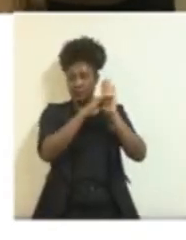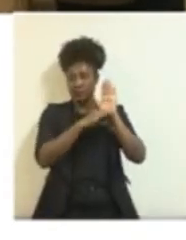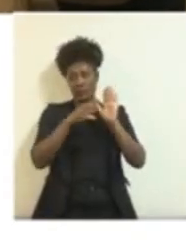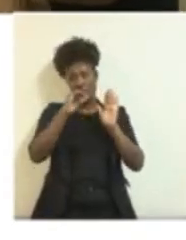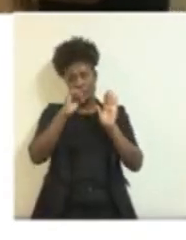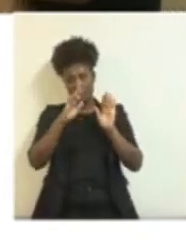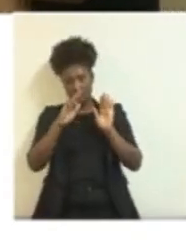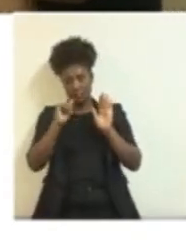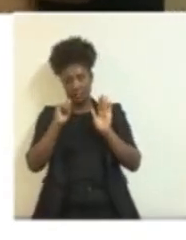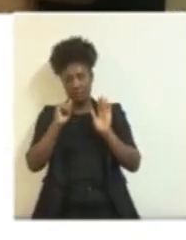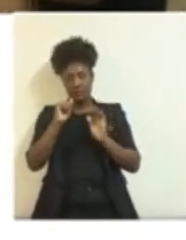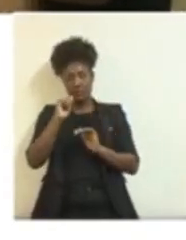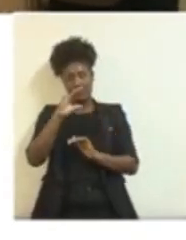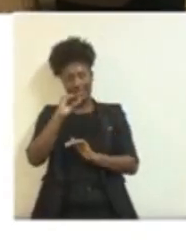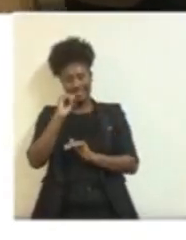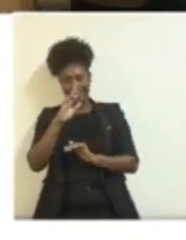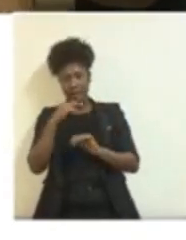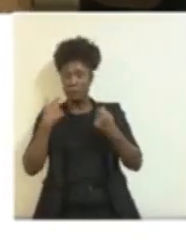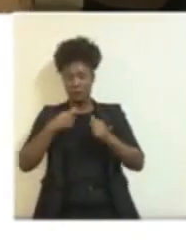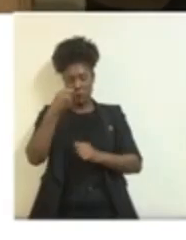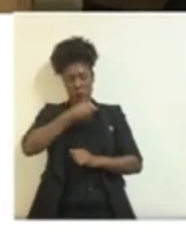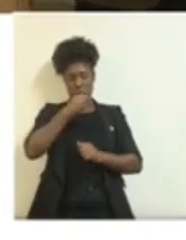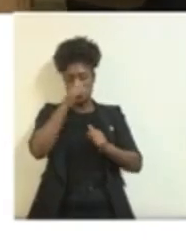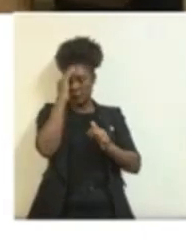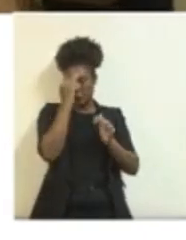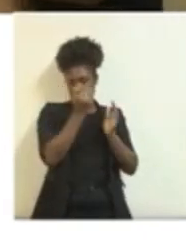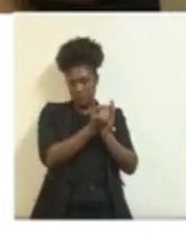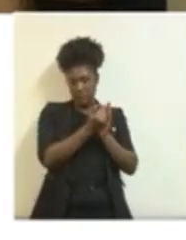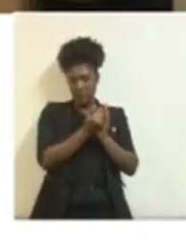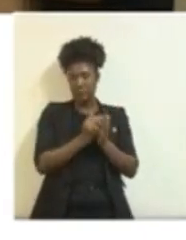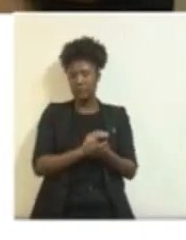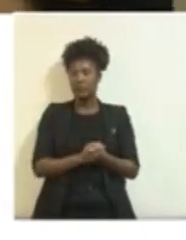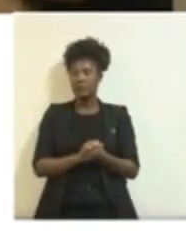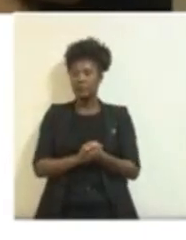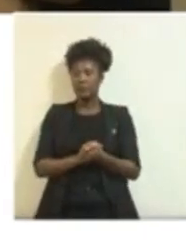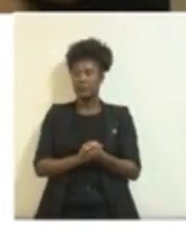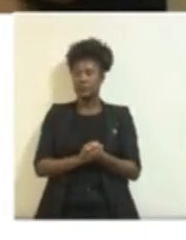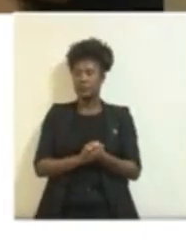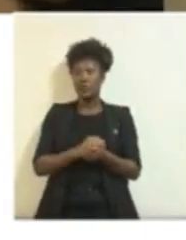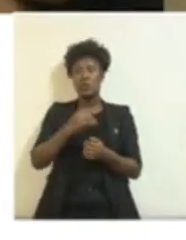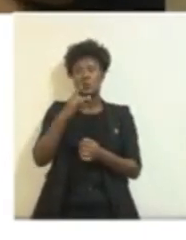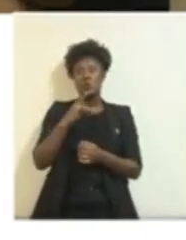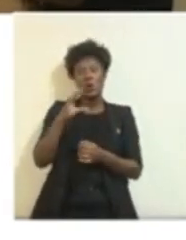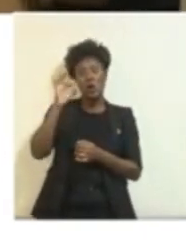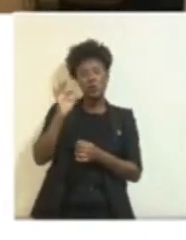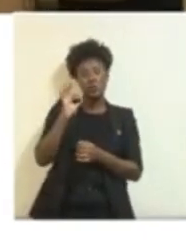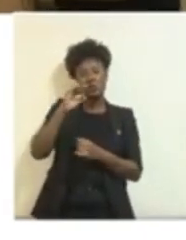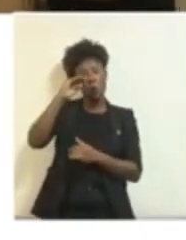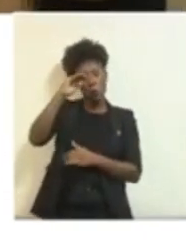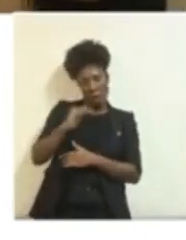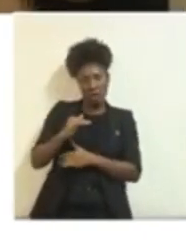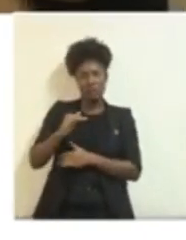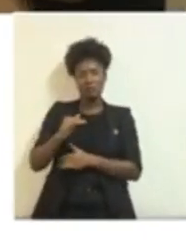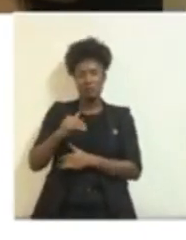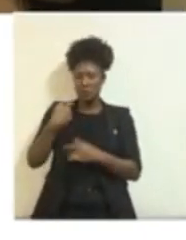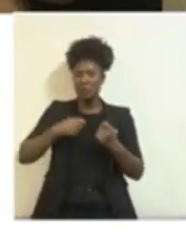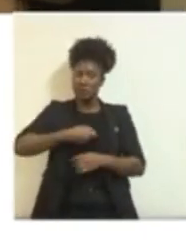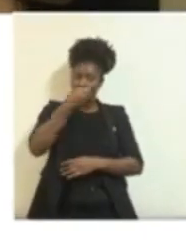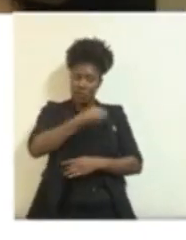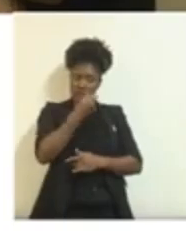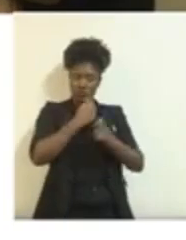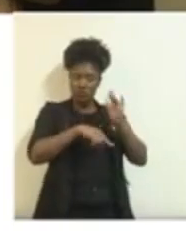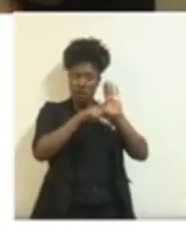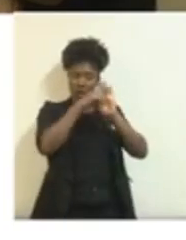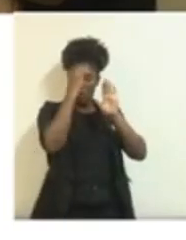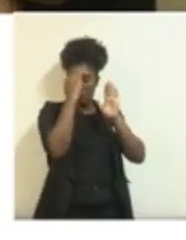Para conceder, aqui tem isso eu já falei isso, incluindo compensação ou seja, ao invés de baixar o juro, tem que exigir, né, o cumprimento da lei e